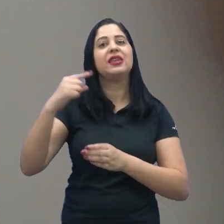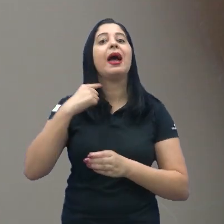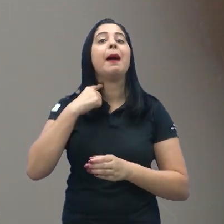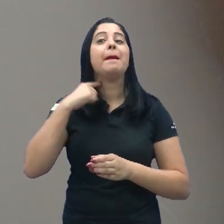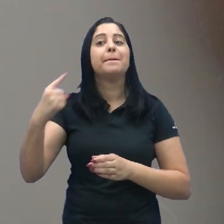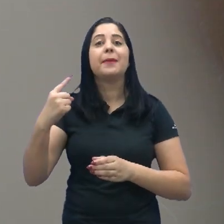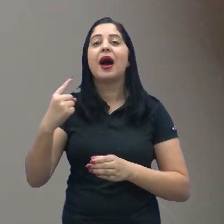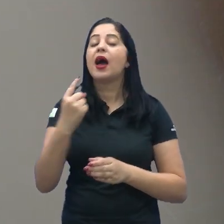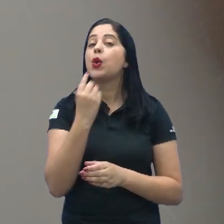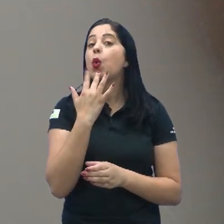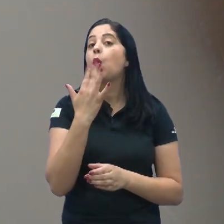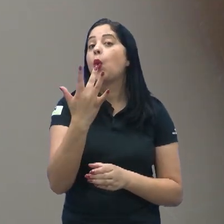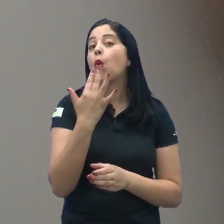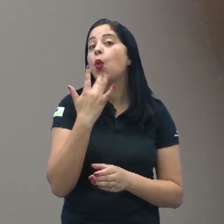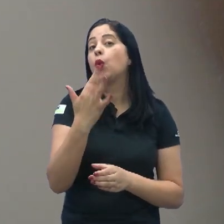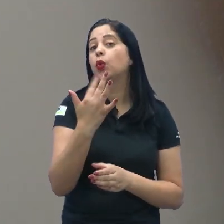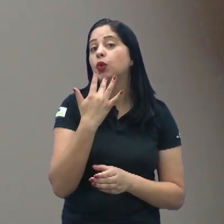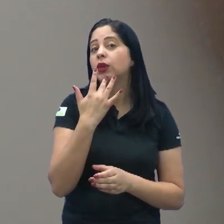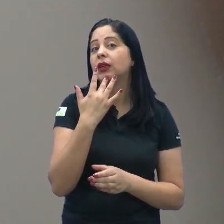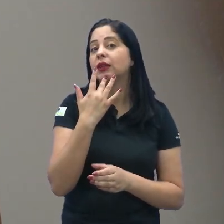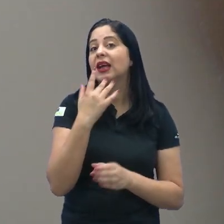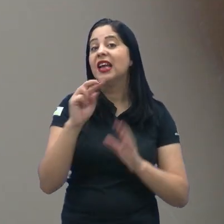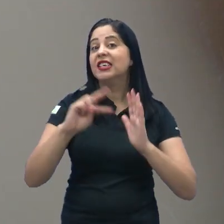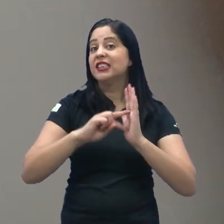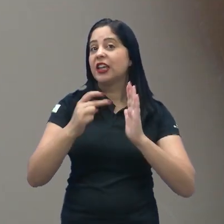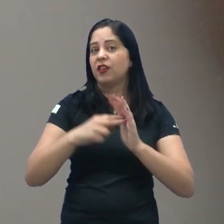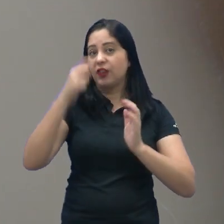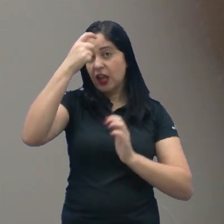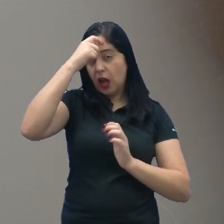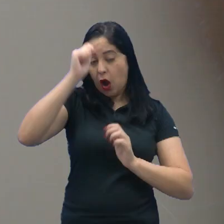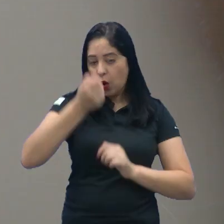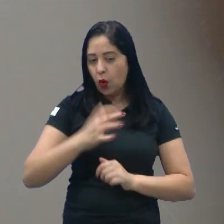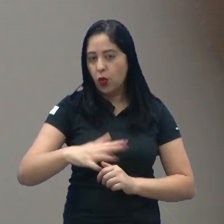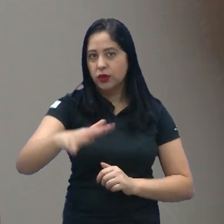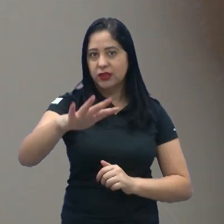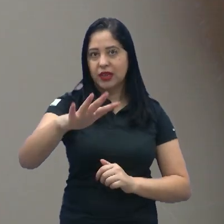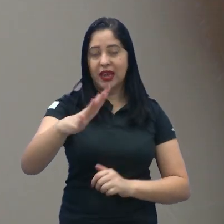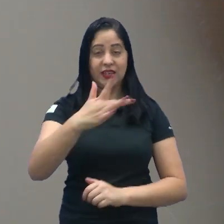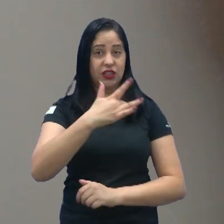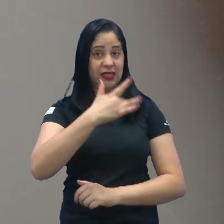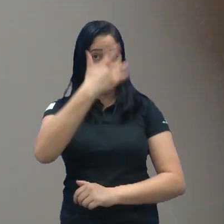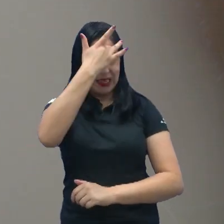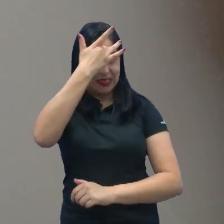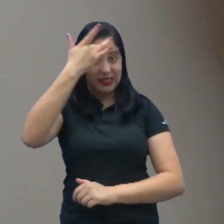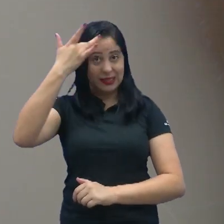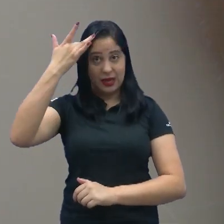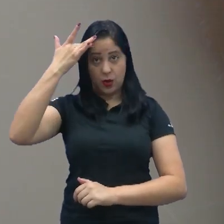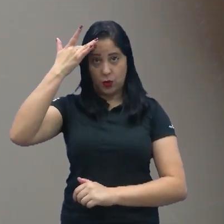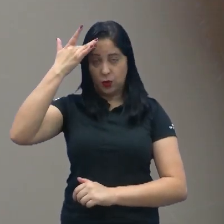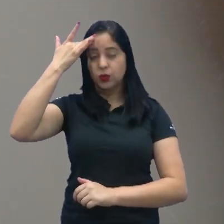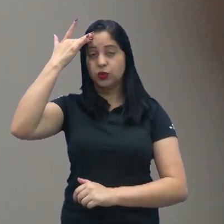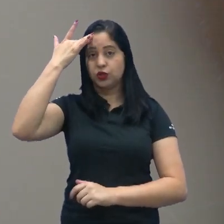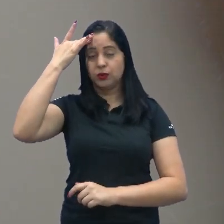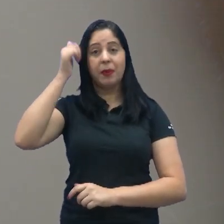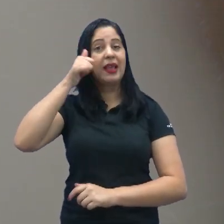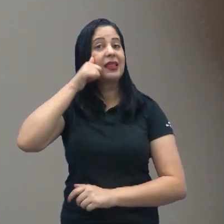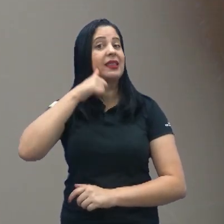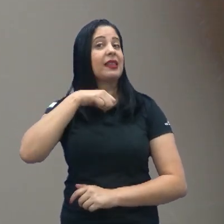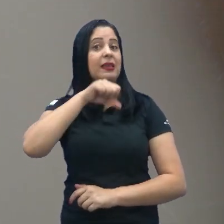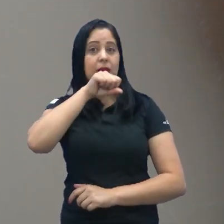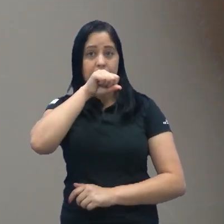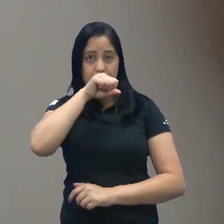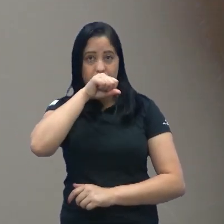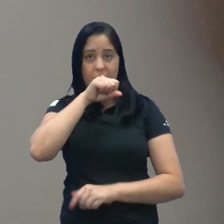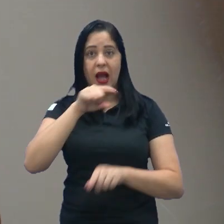essa campanha? Ela é voltada à conscientização sobre a saúde mental materna e a promoção de políticas públicas para